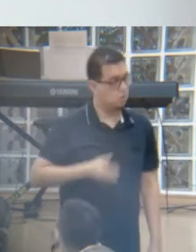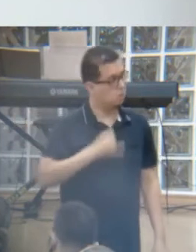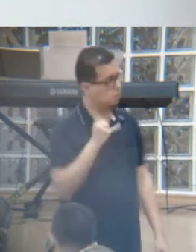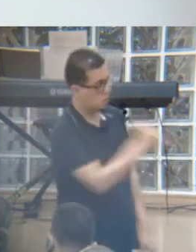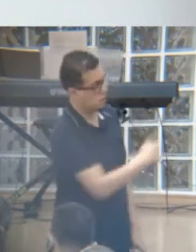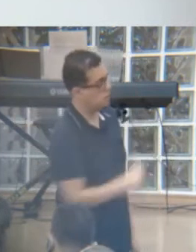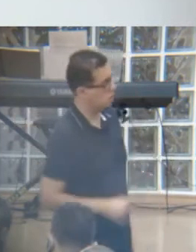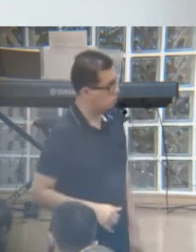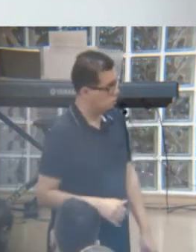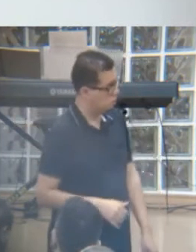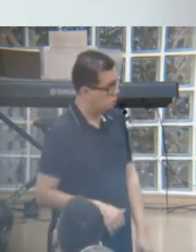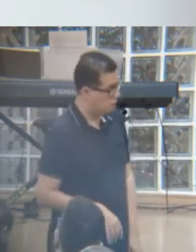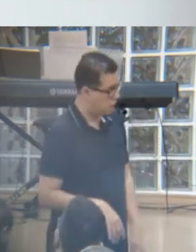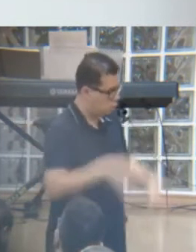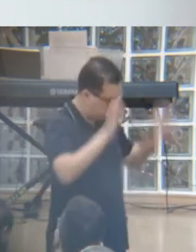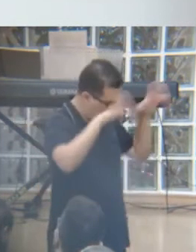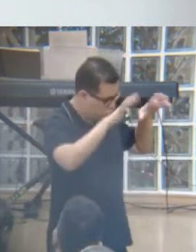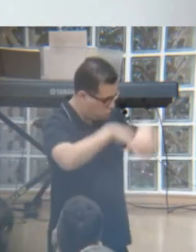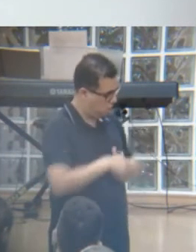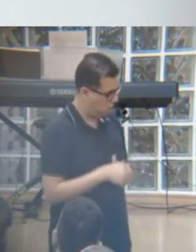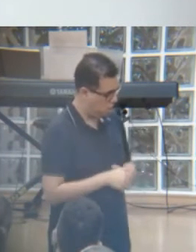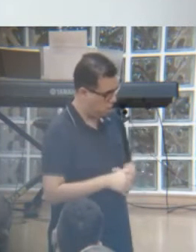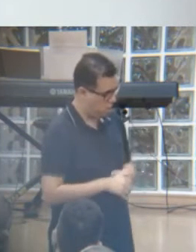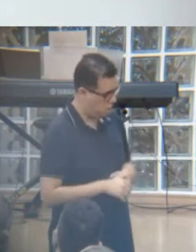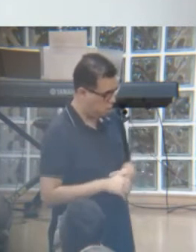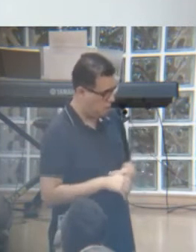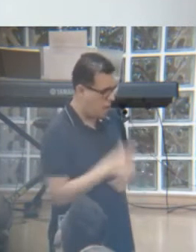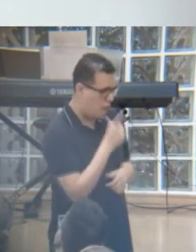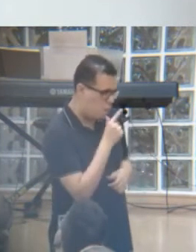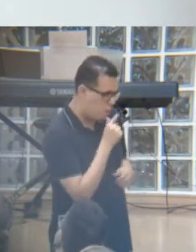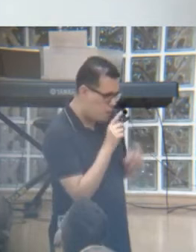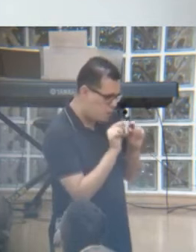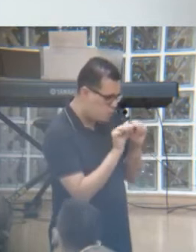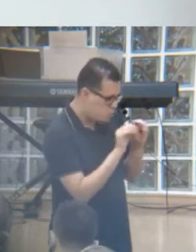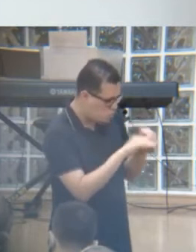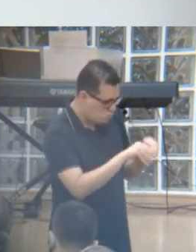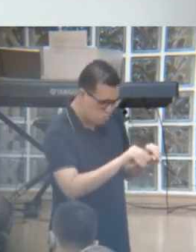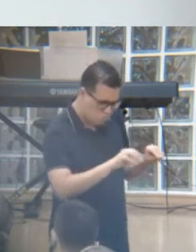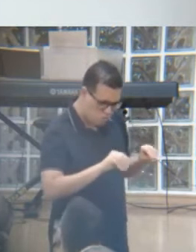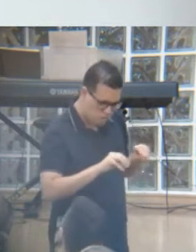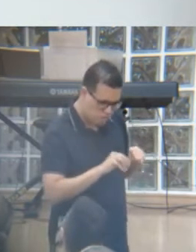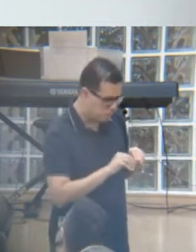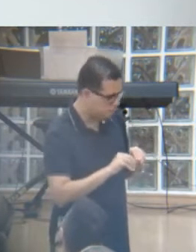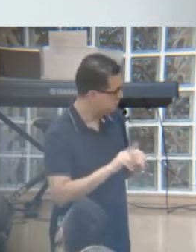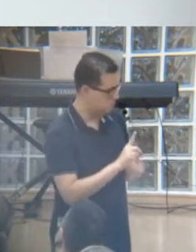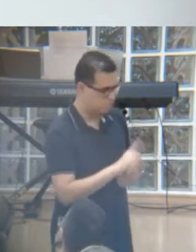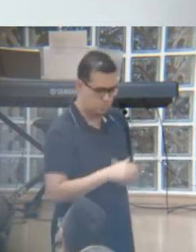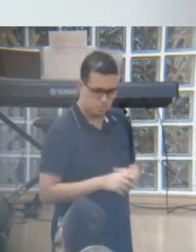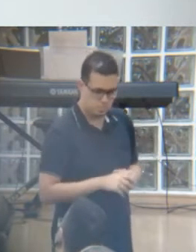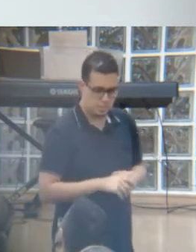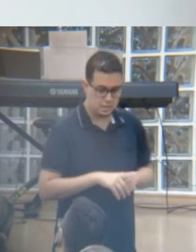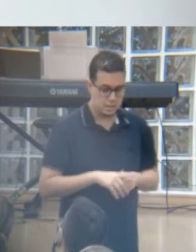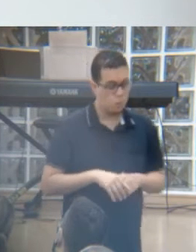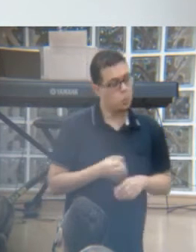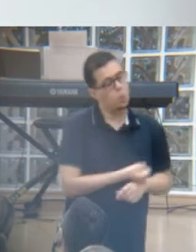chuva vai cair sobre a terra nos próximos anos. Depois a gente fica sabendo que é 3 anos e meio, né? 3 anos e